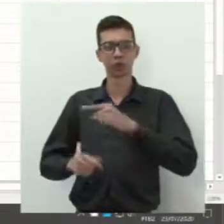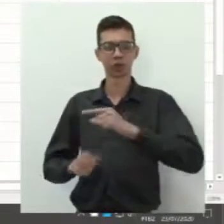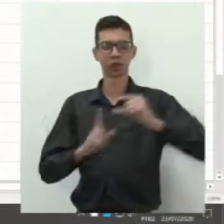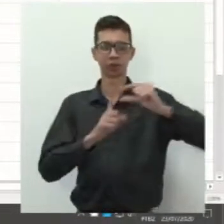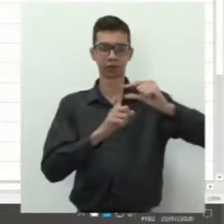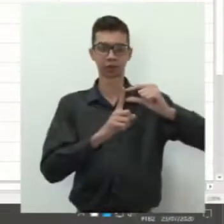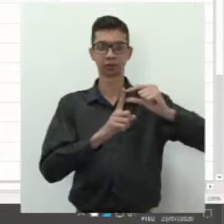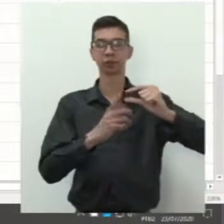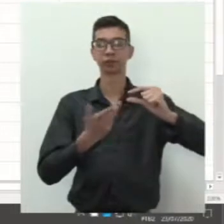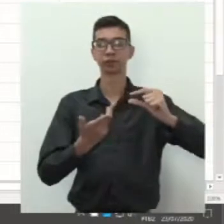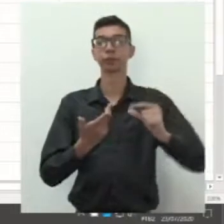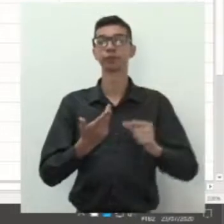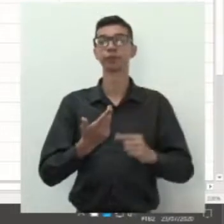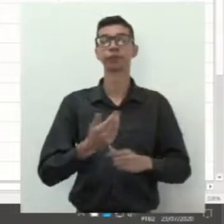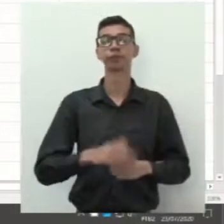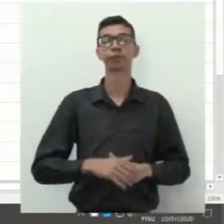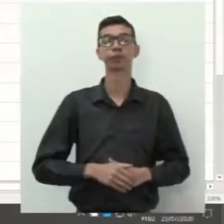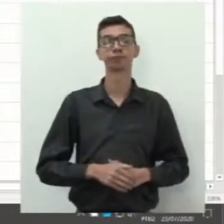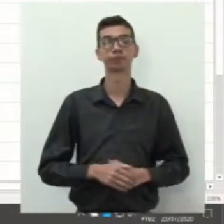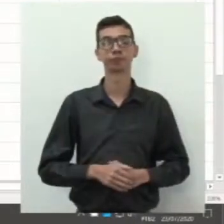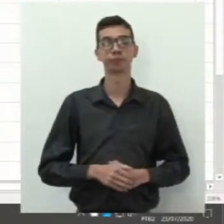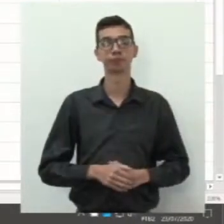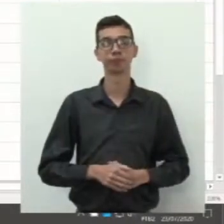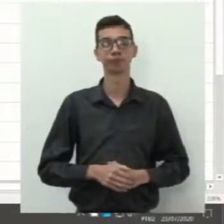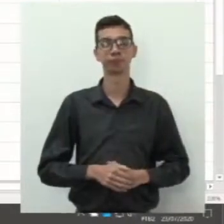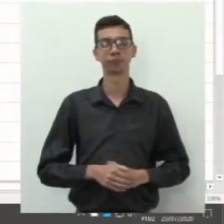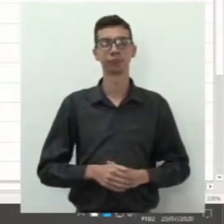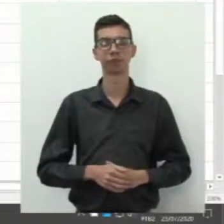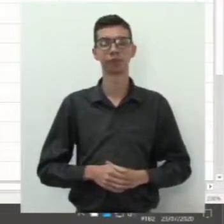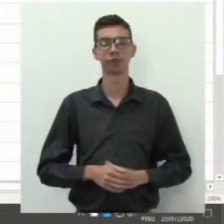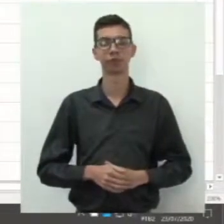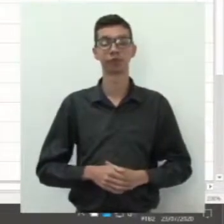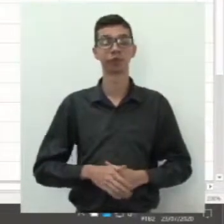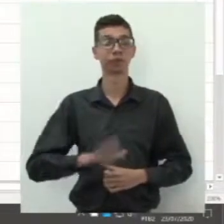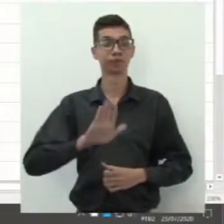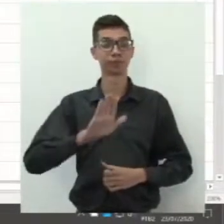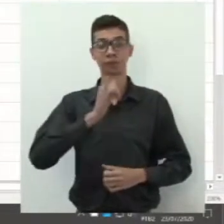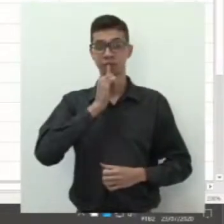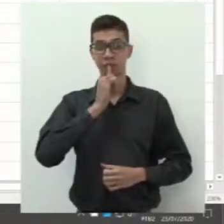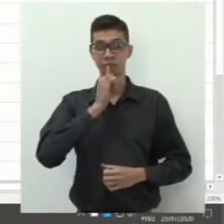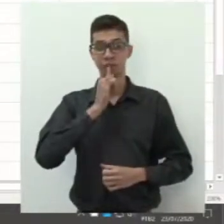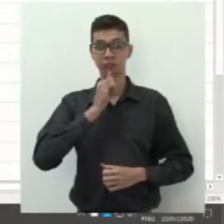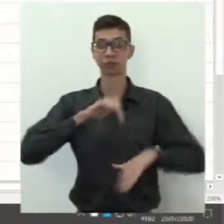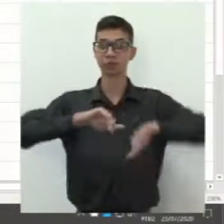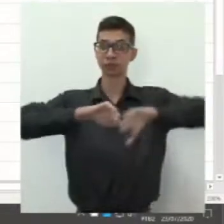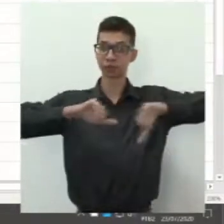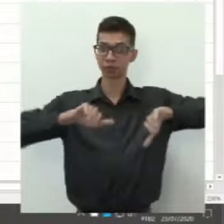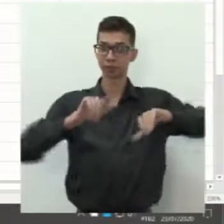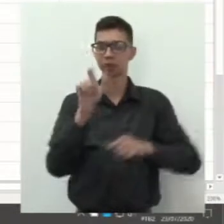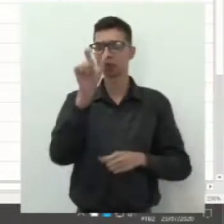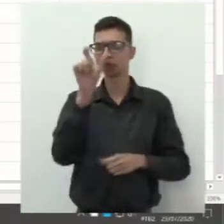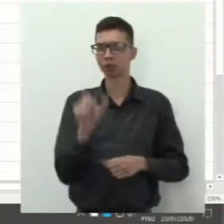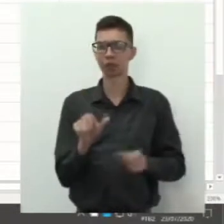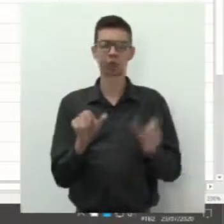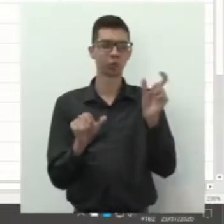nome completo também. Não era para selecionar aqui, né? Mas, ó, ele separou em duas células. Então,